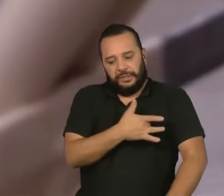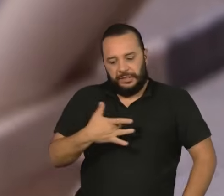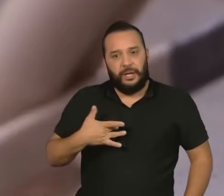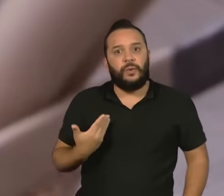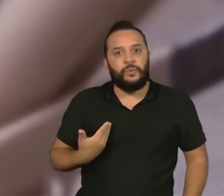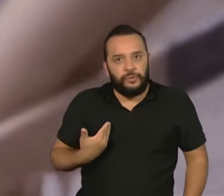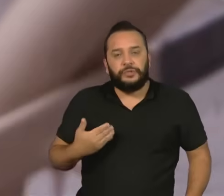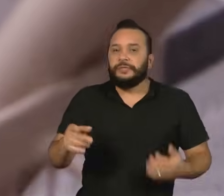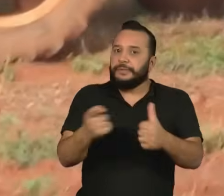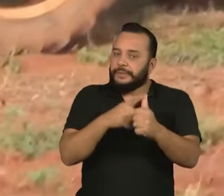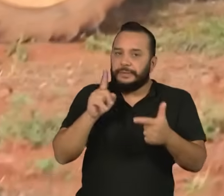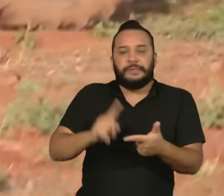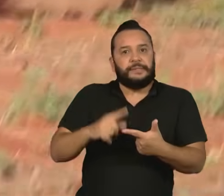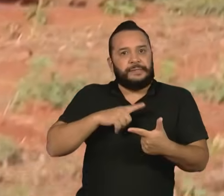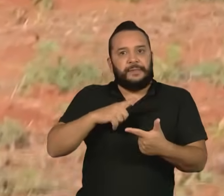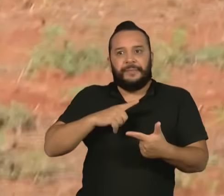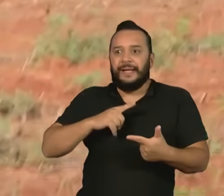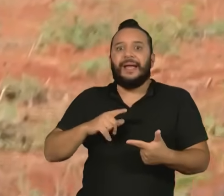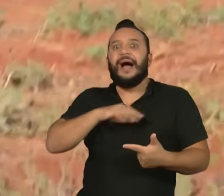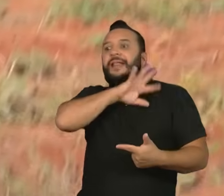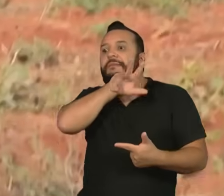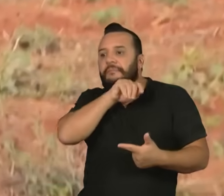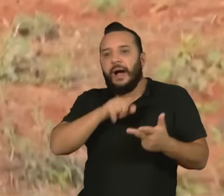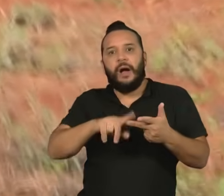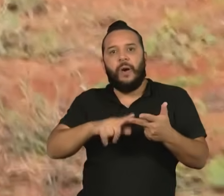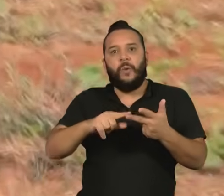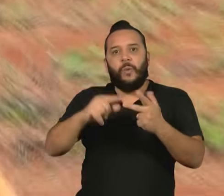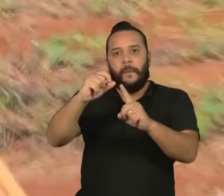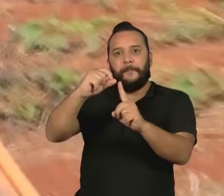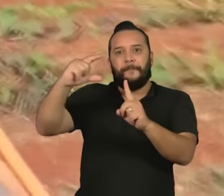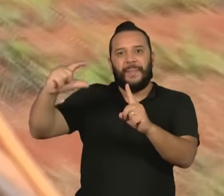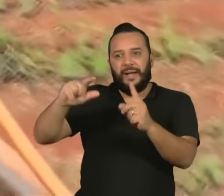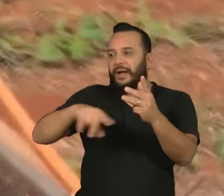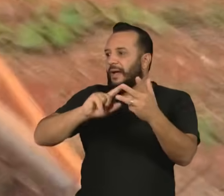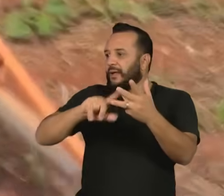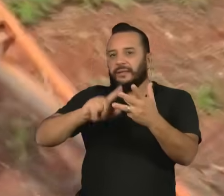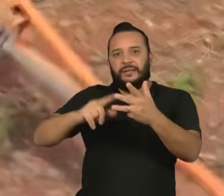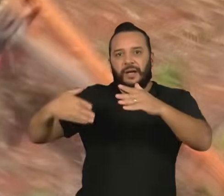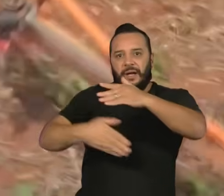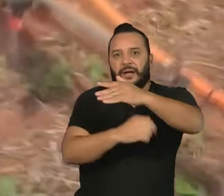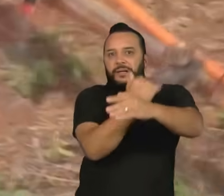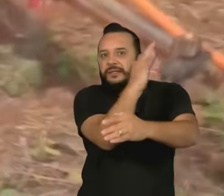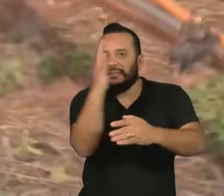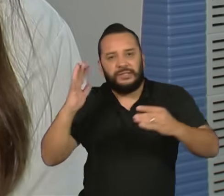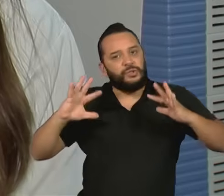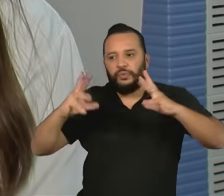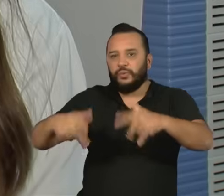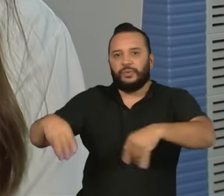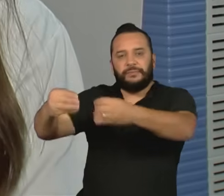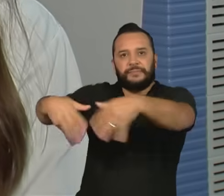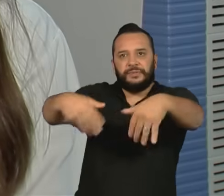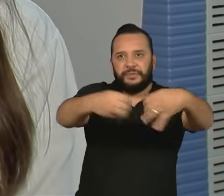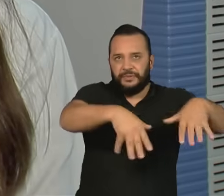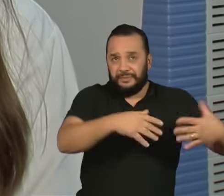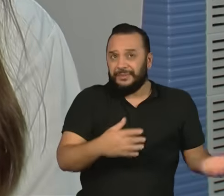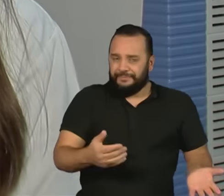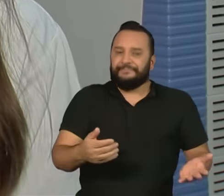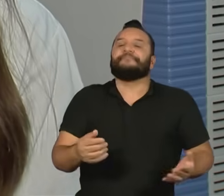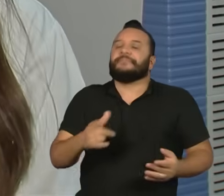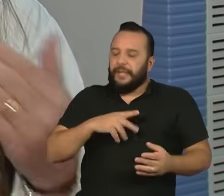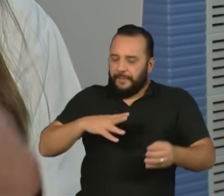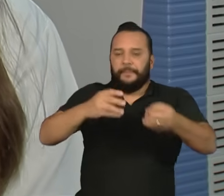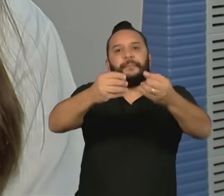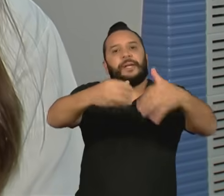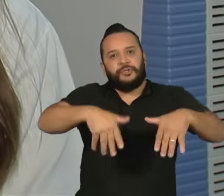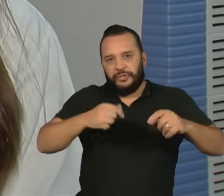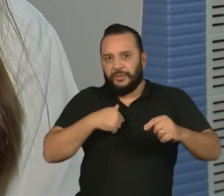pessoas à contaminação de animais, plantas e ecossistemas. Biota aquática e terrestre,